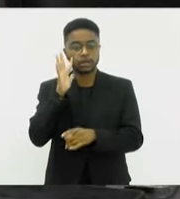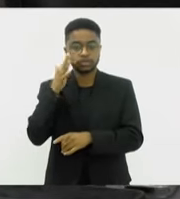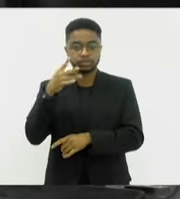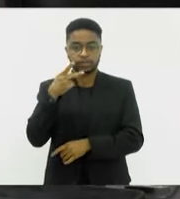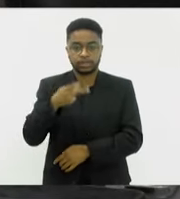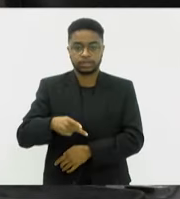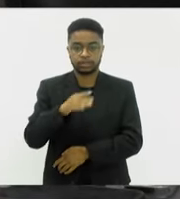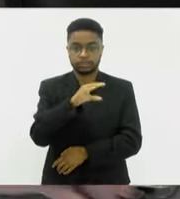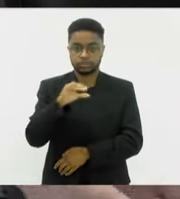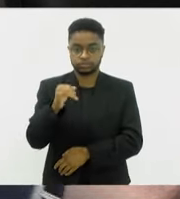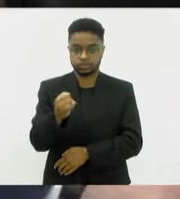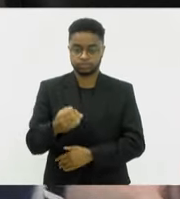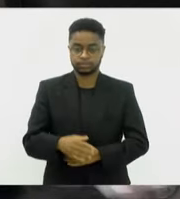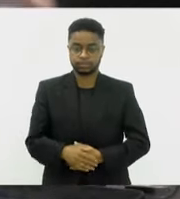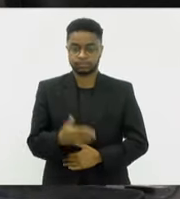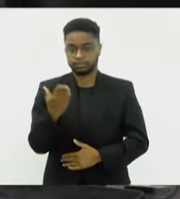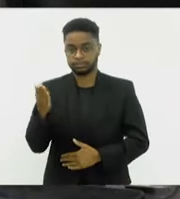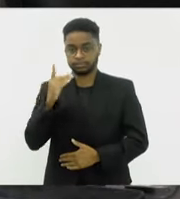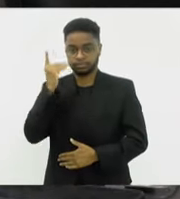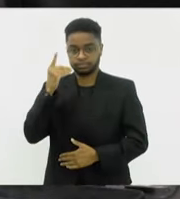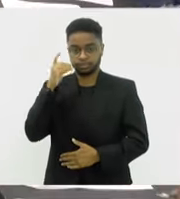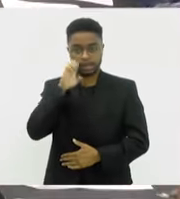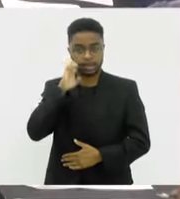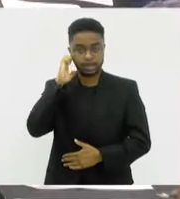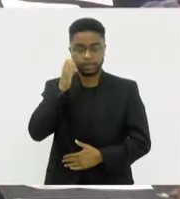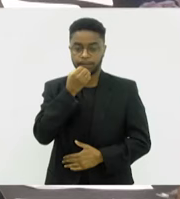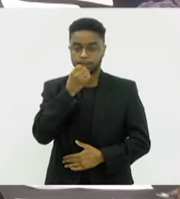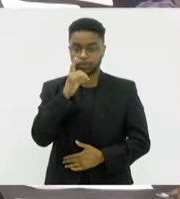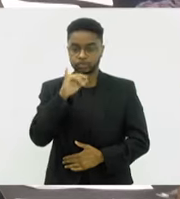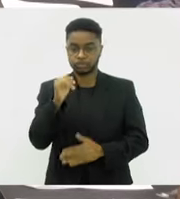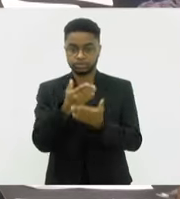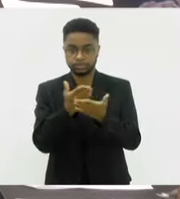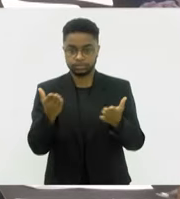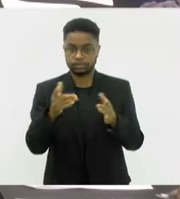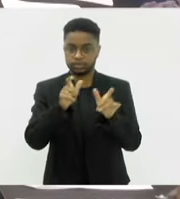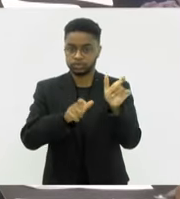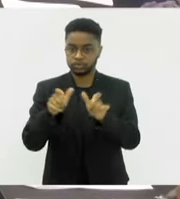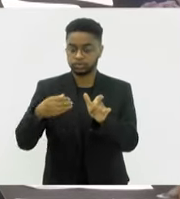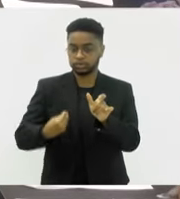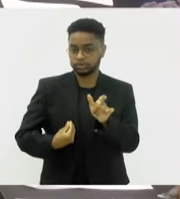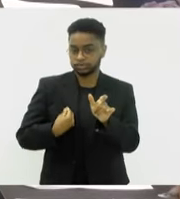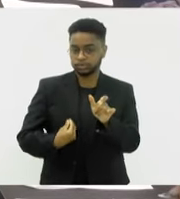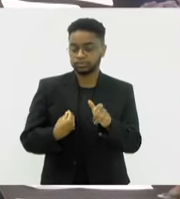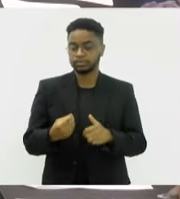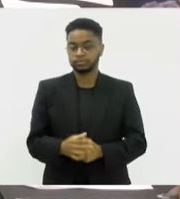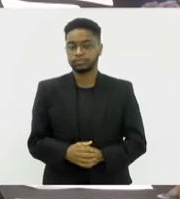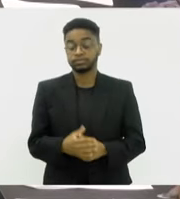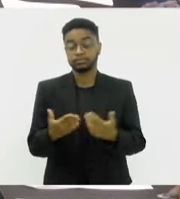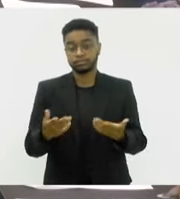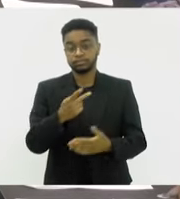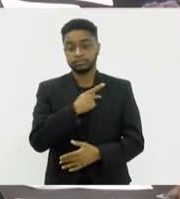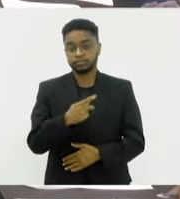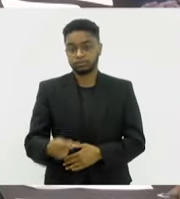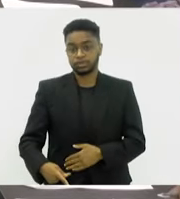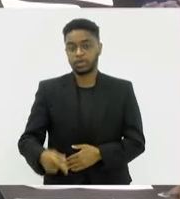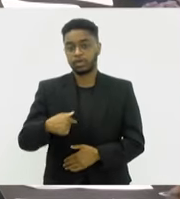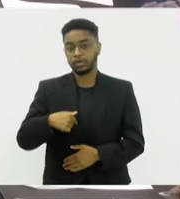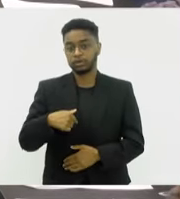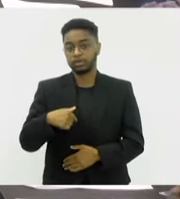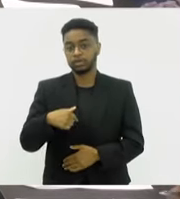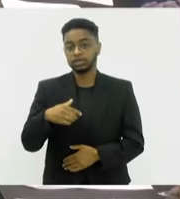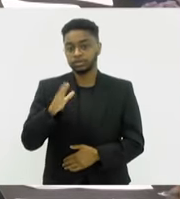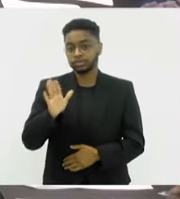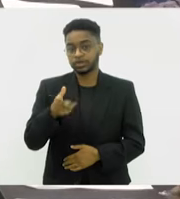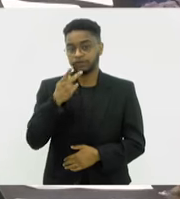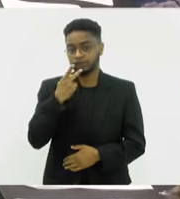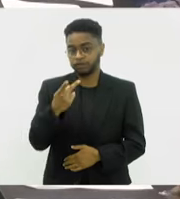CCJ, deputada Élica. Tá. Bom dia para todas as pessoas aqui presentes. Presidente, como já mencionado,